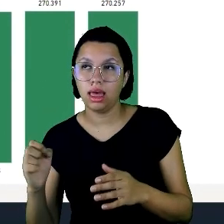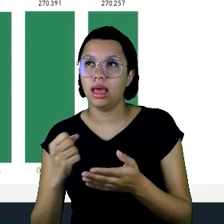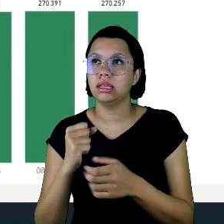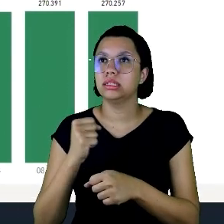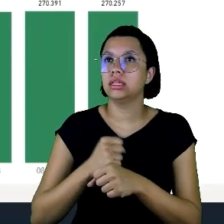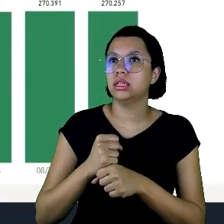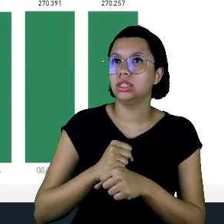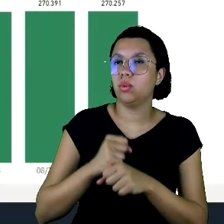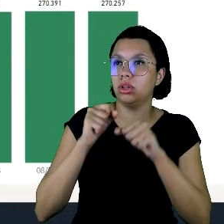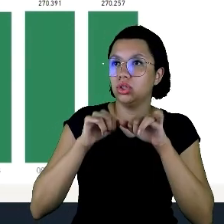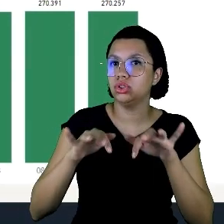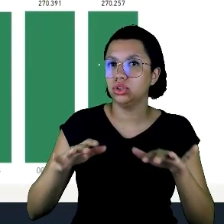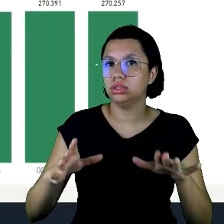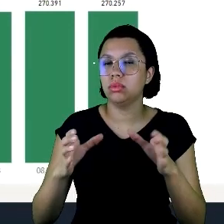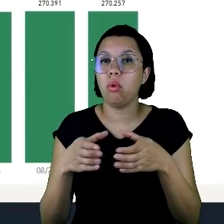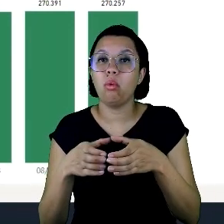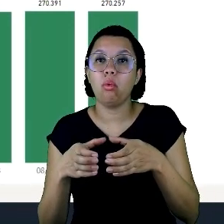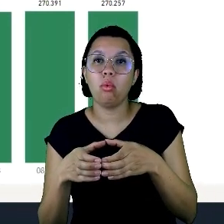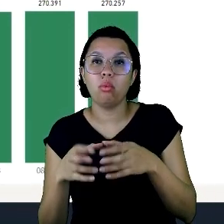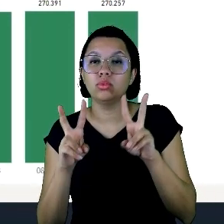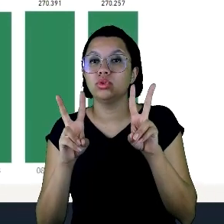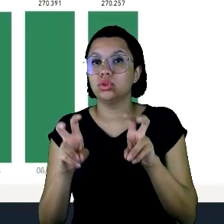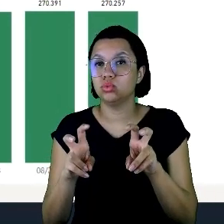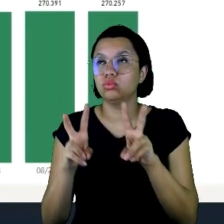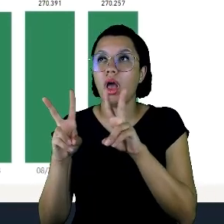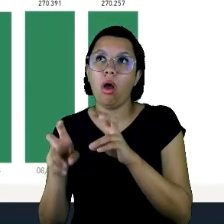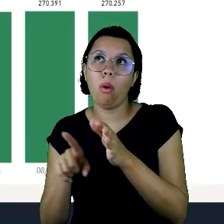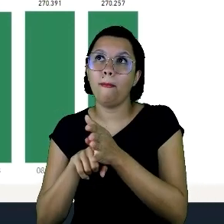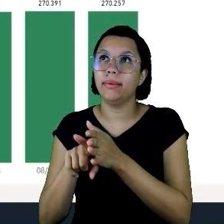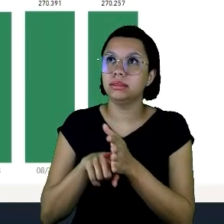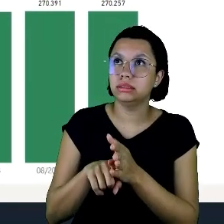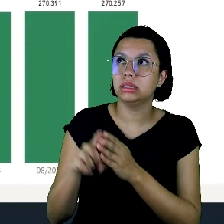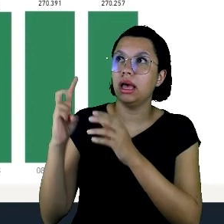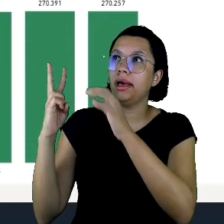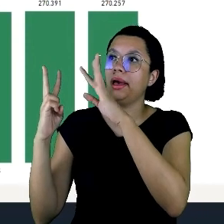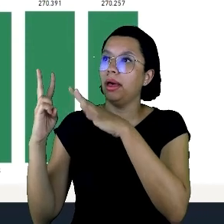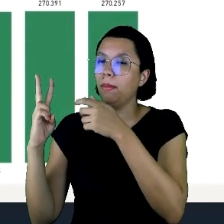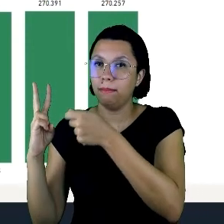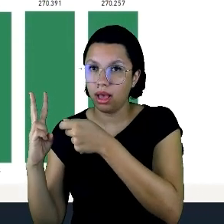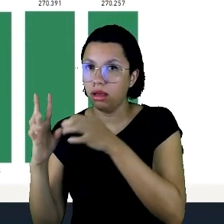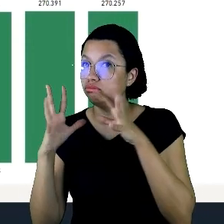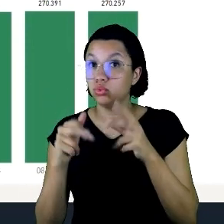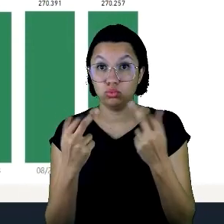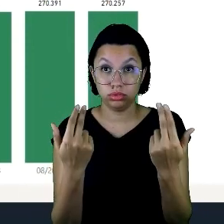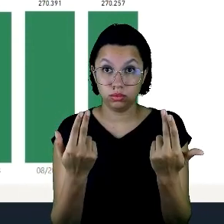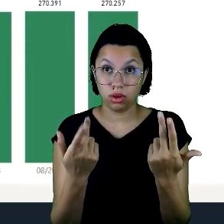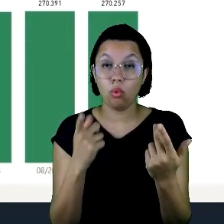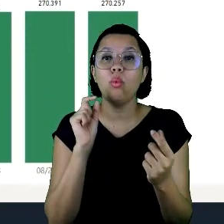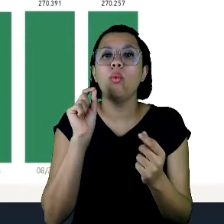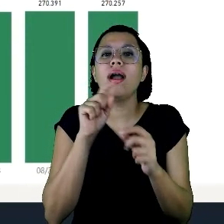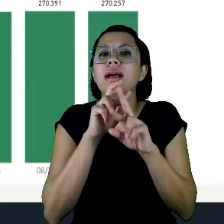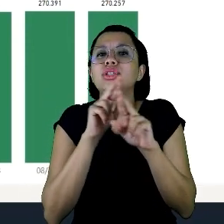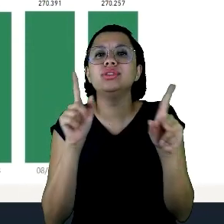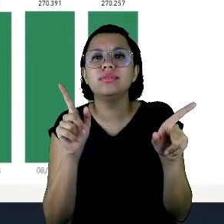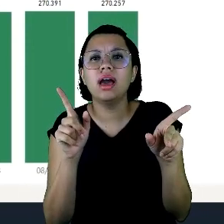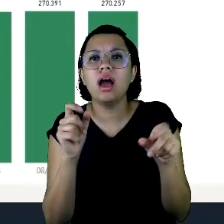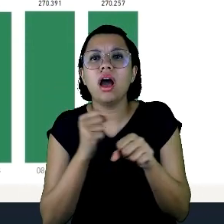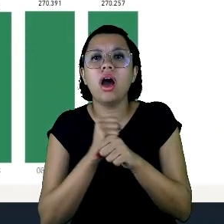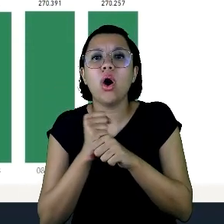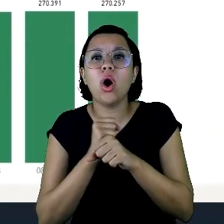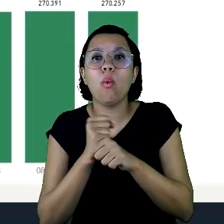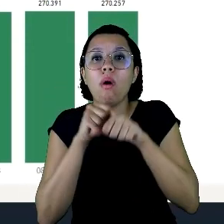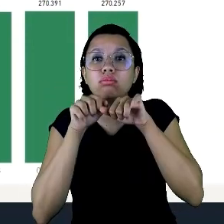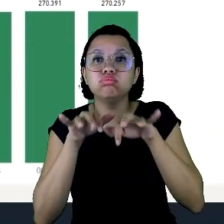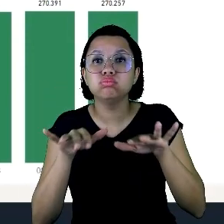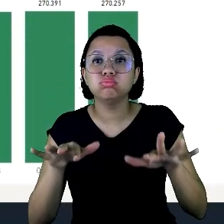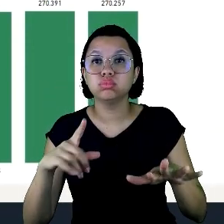da distribuição, já tivemos. Grupo de assunto, assunto pesquisado, parte, tudo igual. O que temos de diferente aqui?